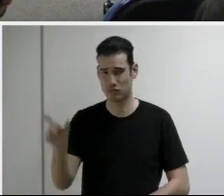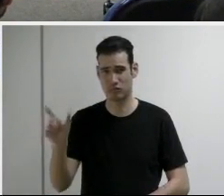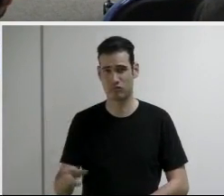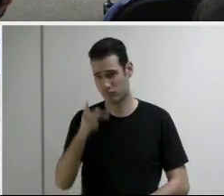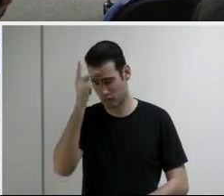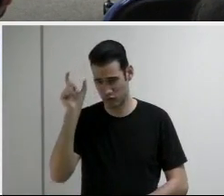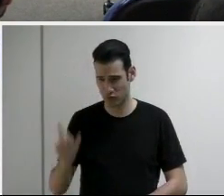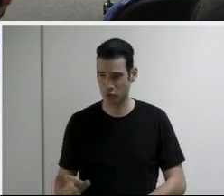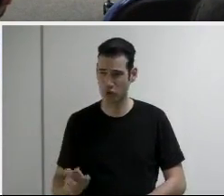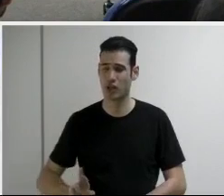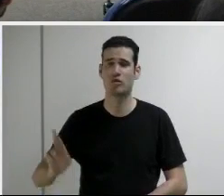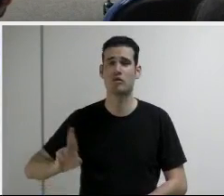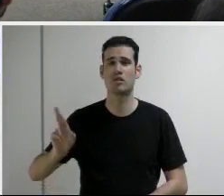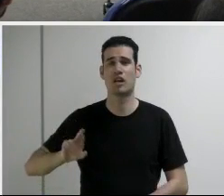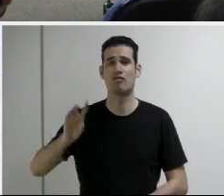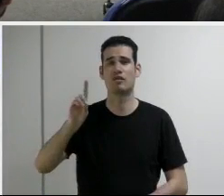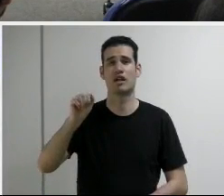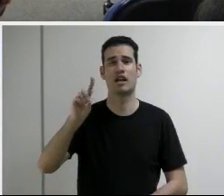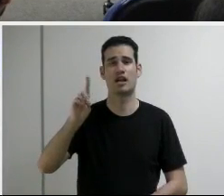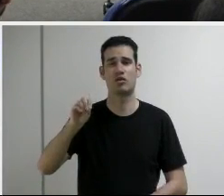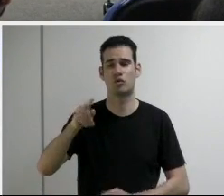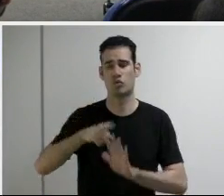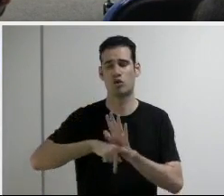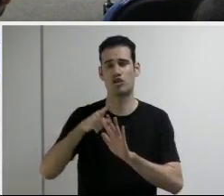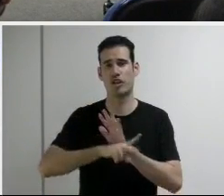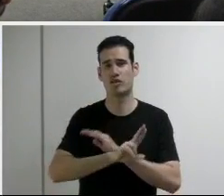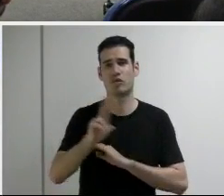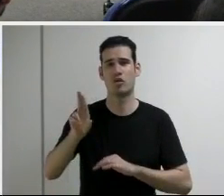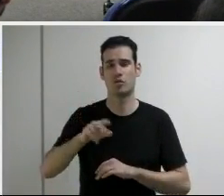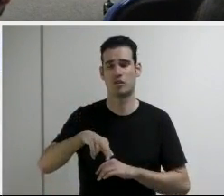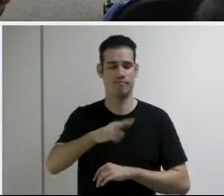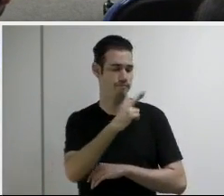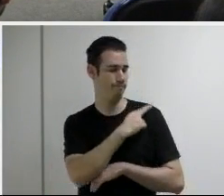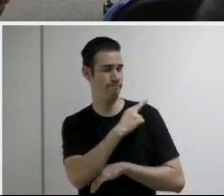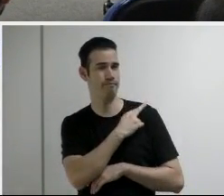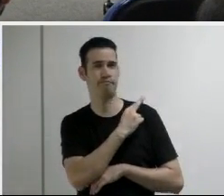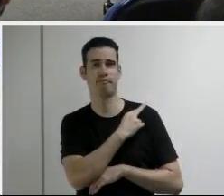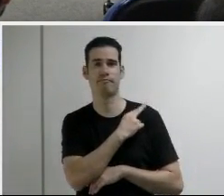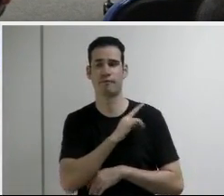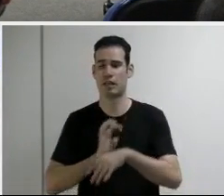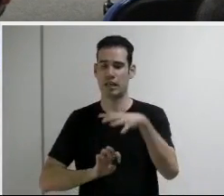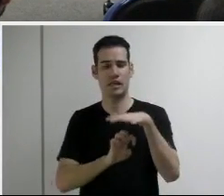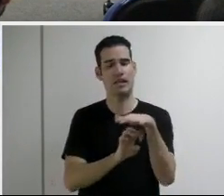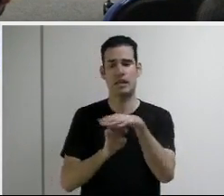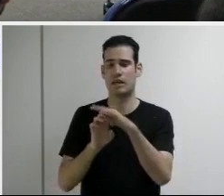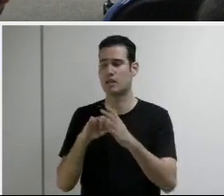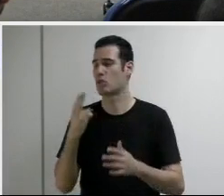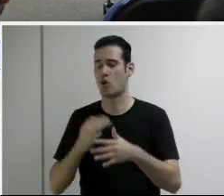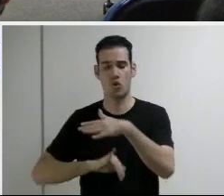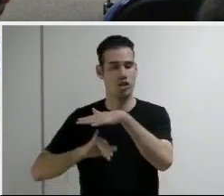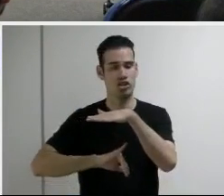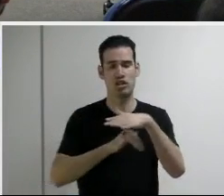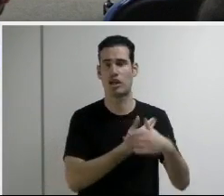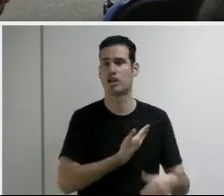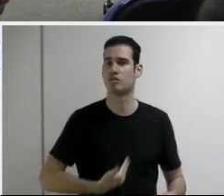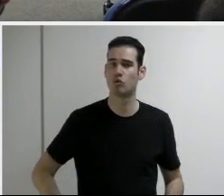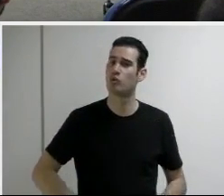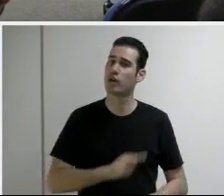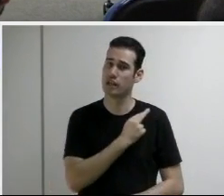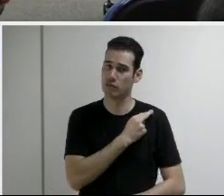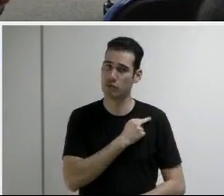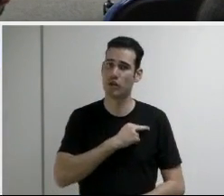do dado, né, que é o responsável, no projeto chama-se responsável, né, a empresa ou a entidade pública responsável pelo tratamento dos dados, ela